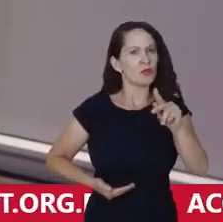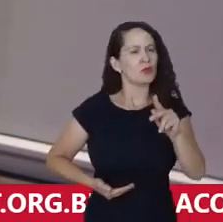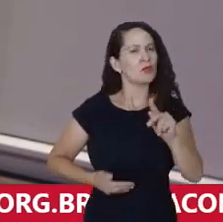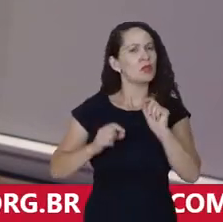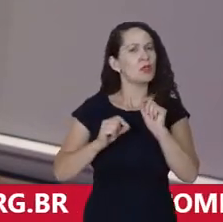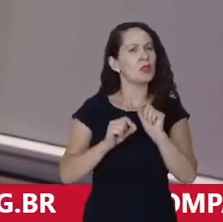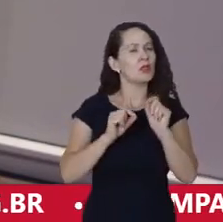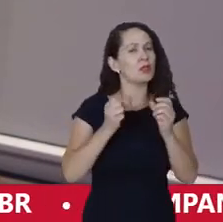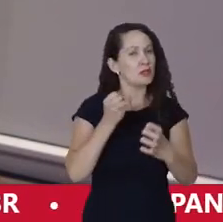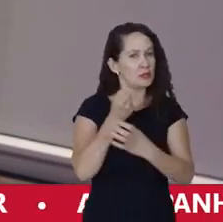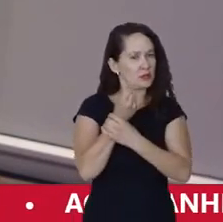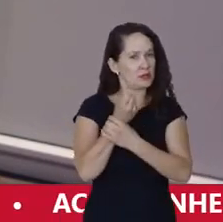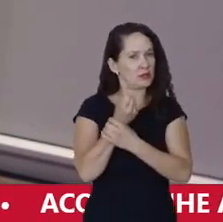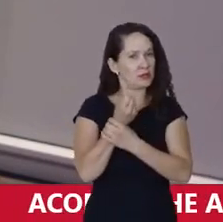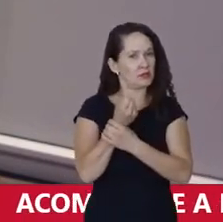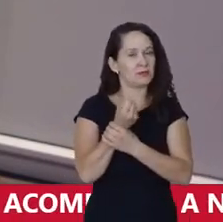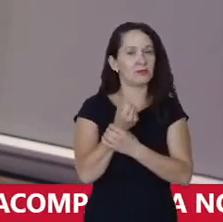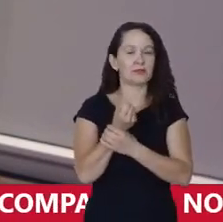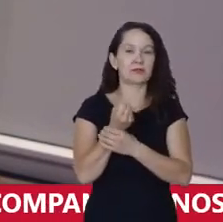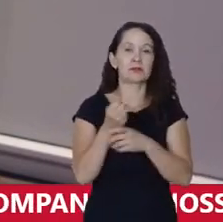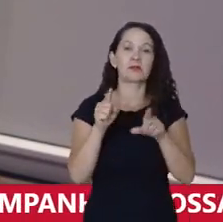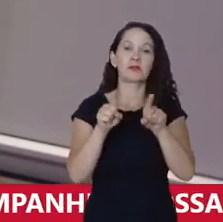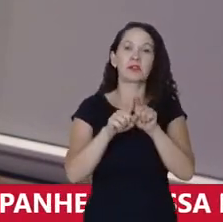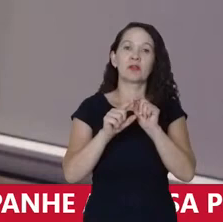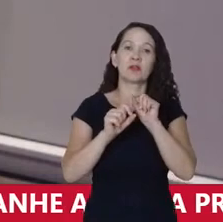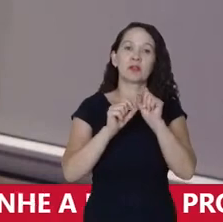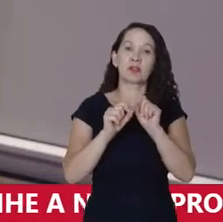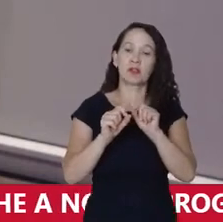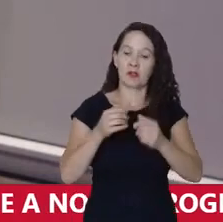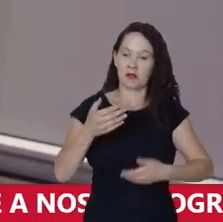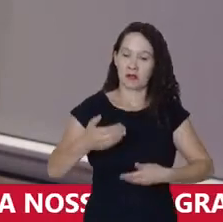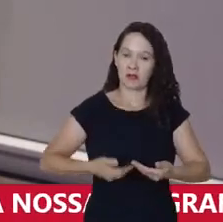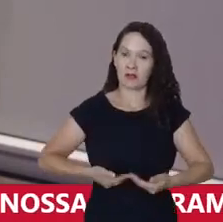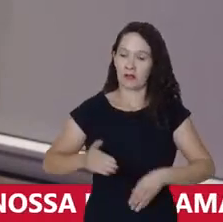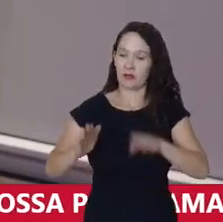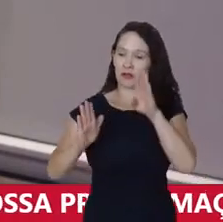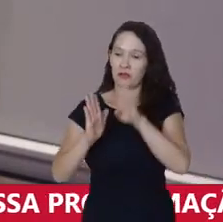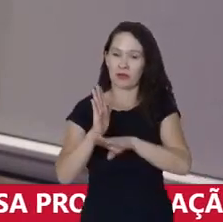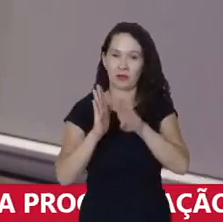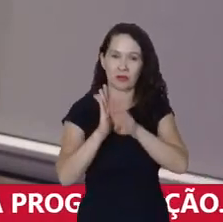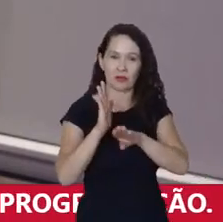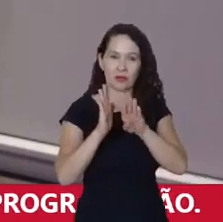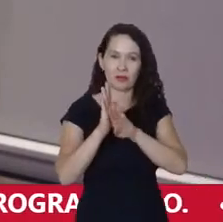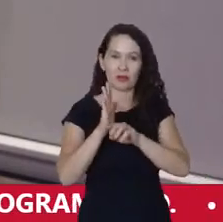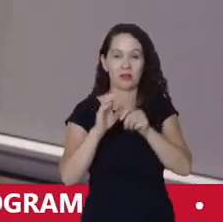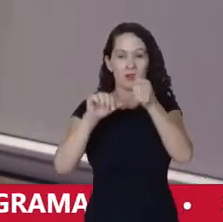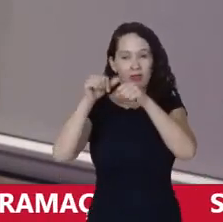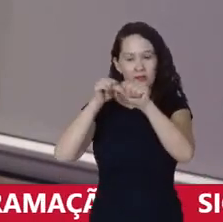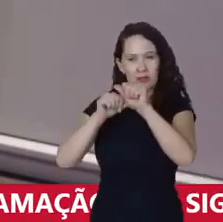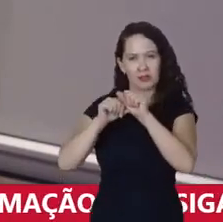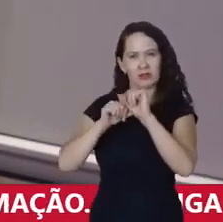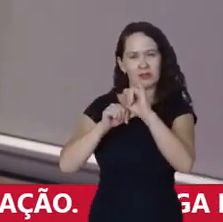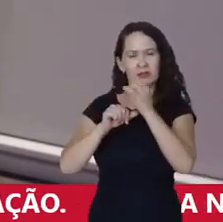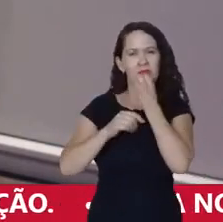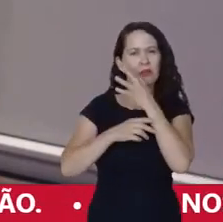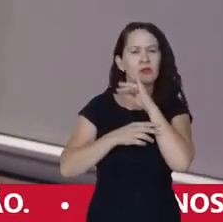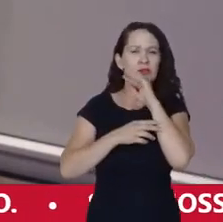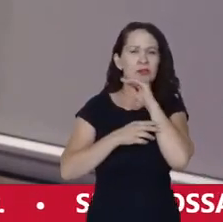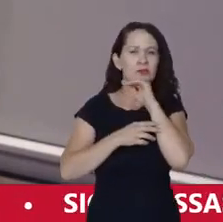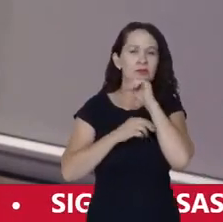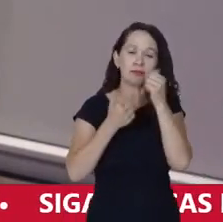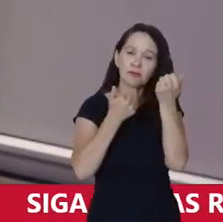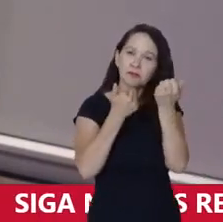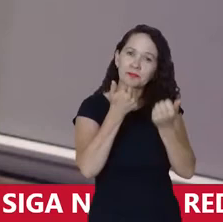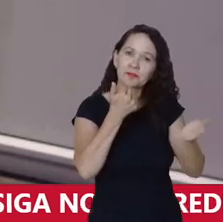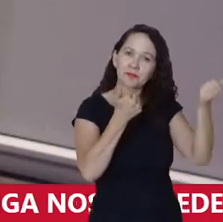de estabilidade e, com isso, vai fazer com que a demissão, através da avaliação de desempenho, possa